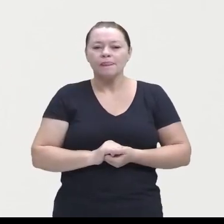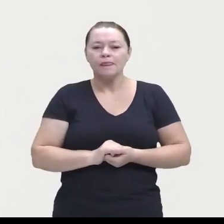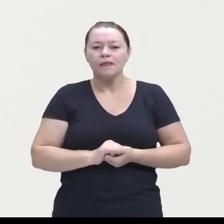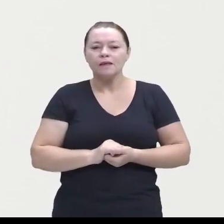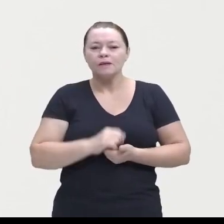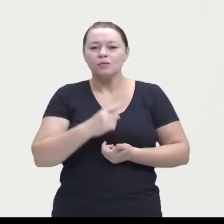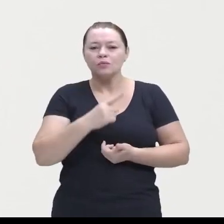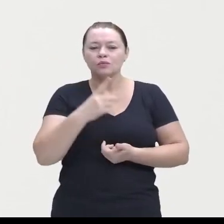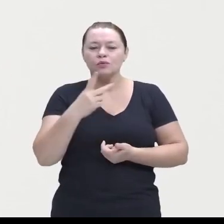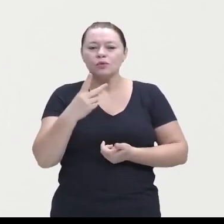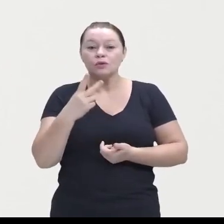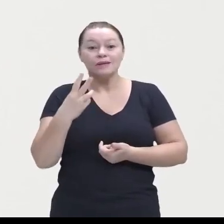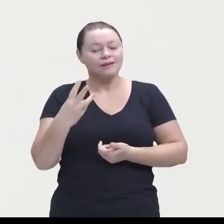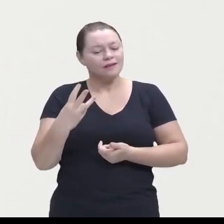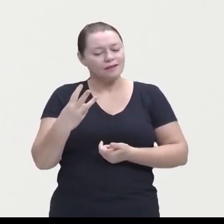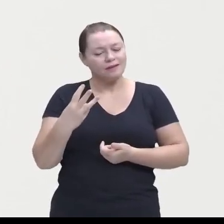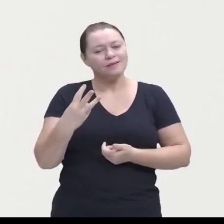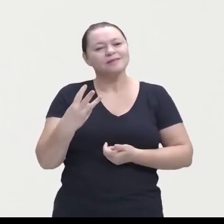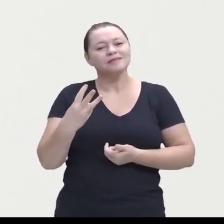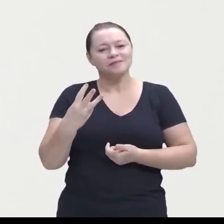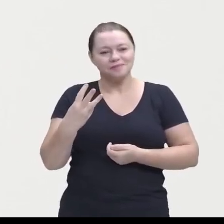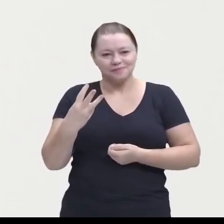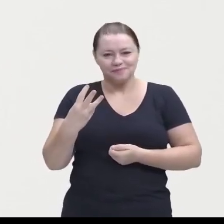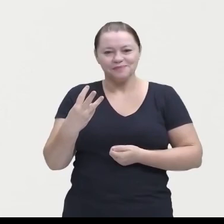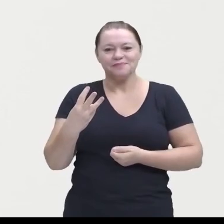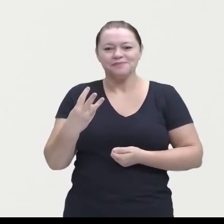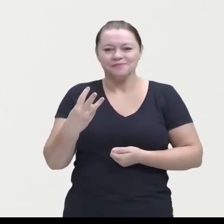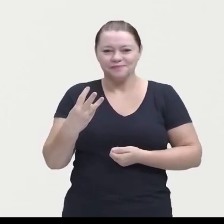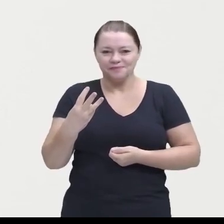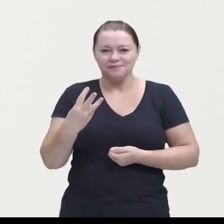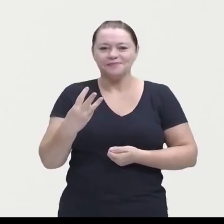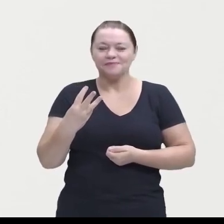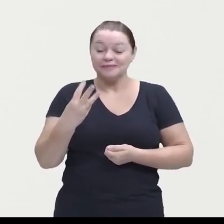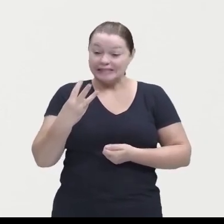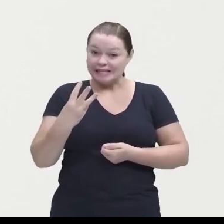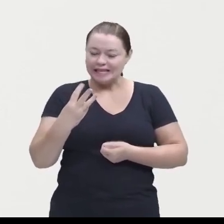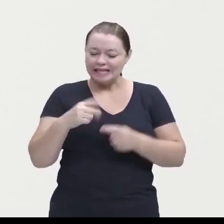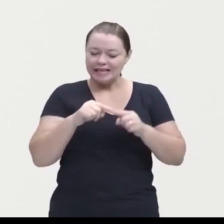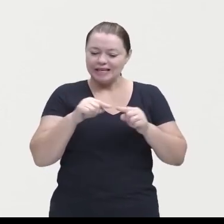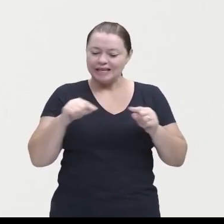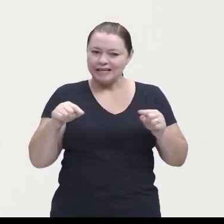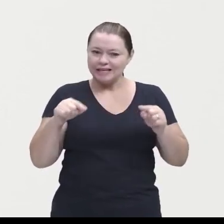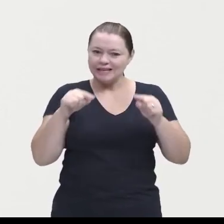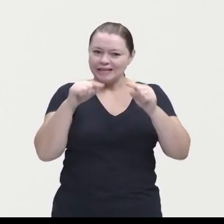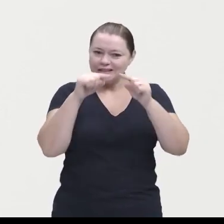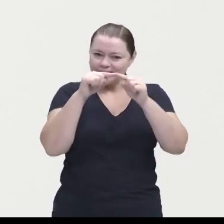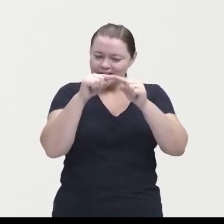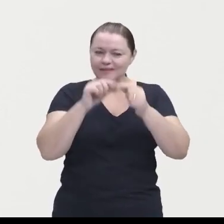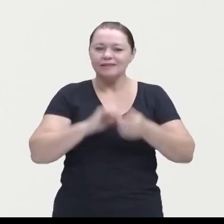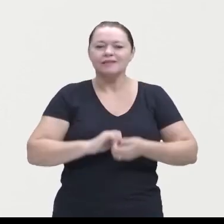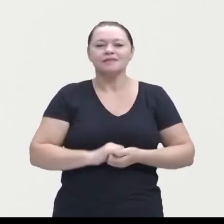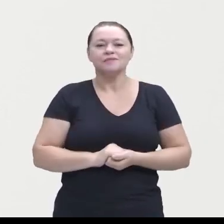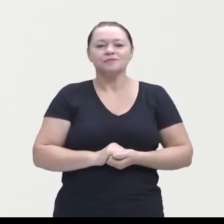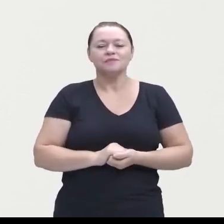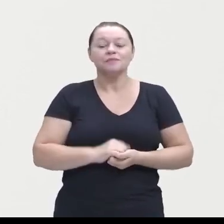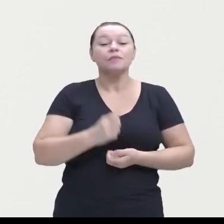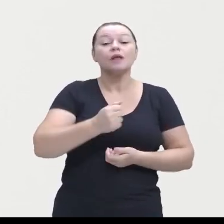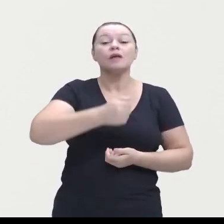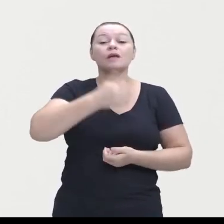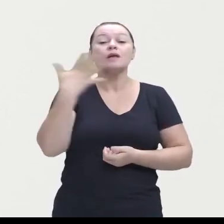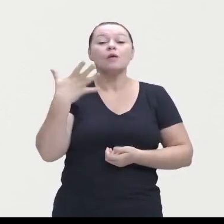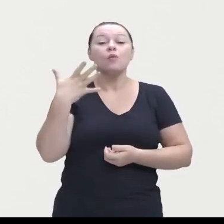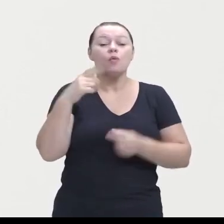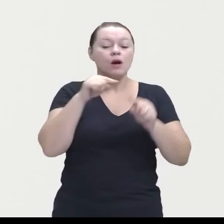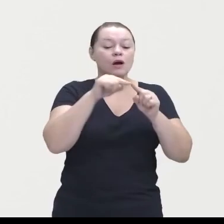2, 3. 3 triângulos. Quantos